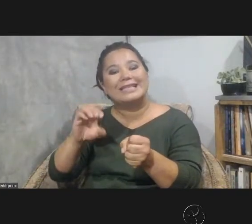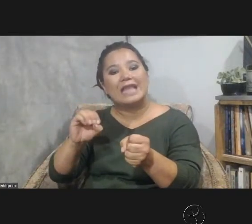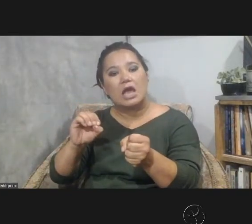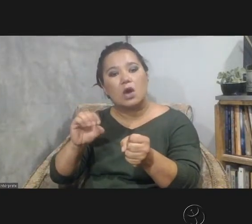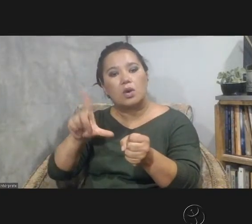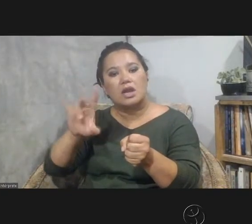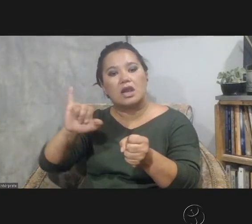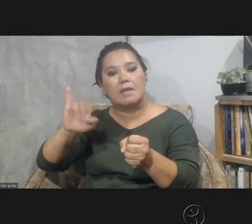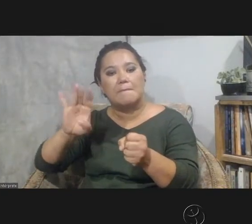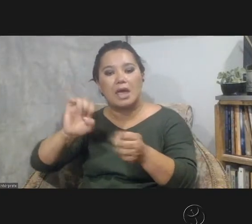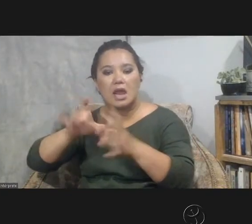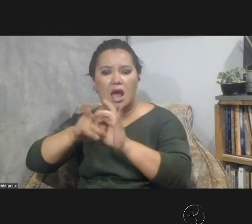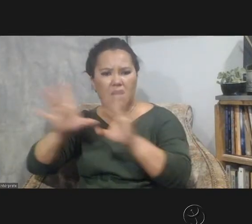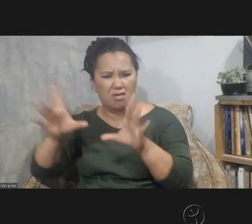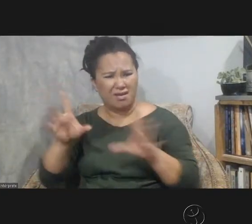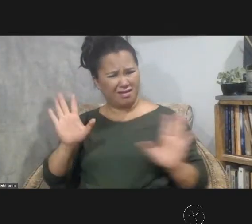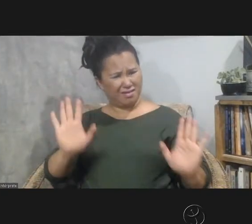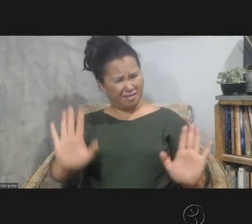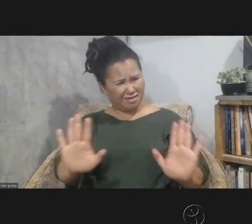seu tempo aprendendo